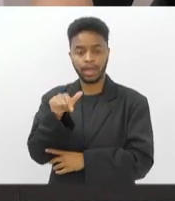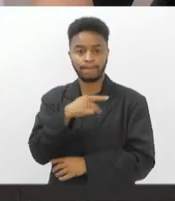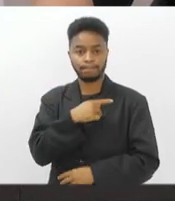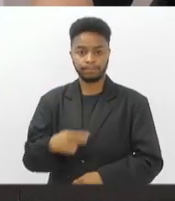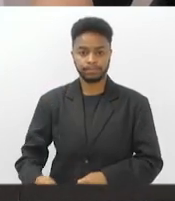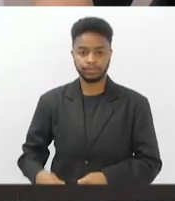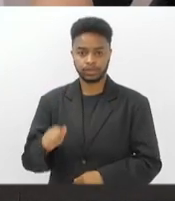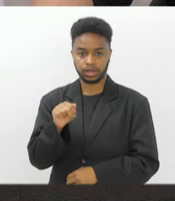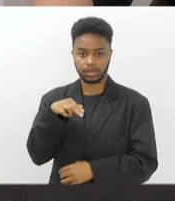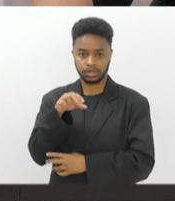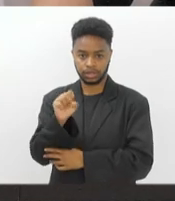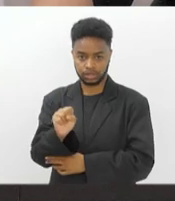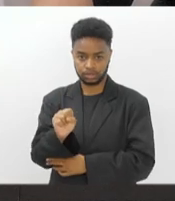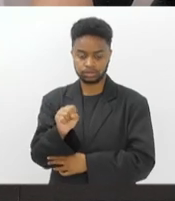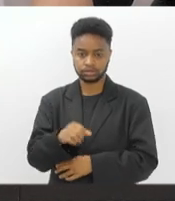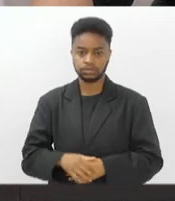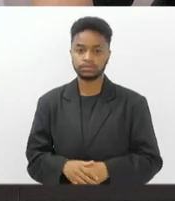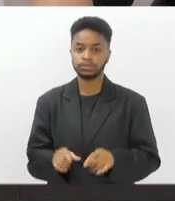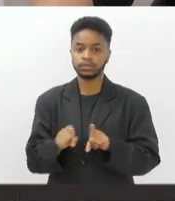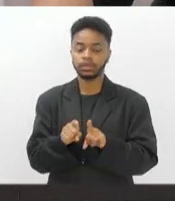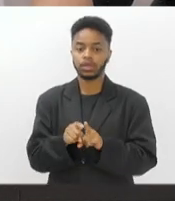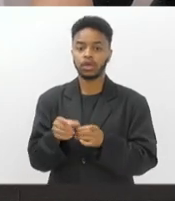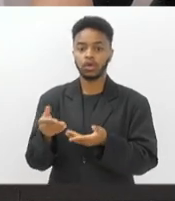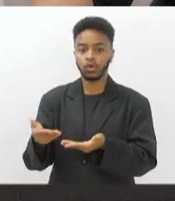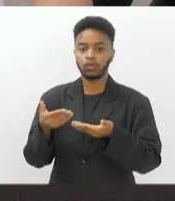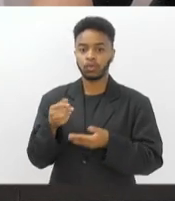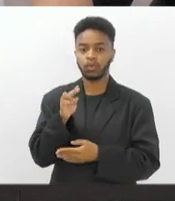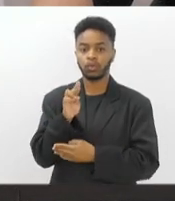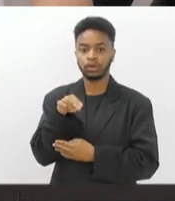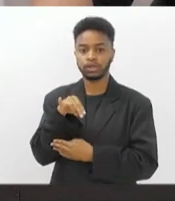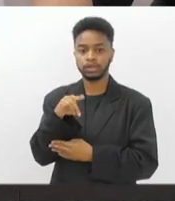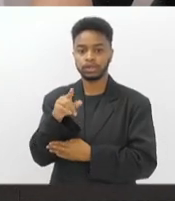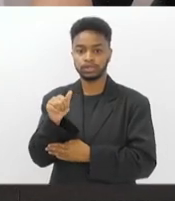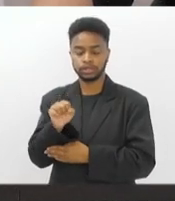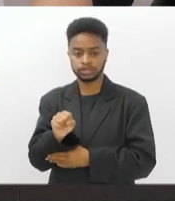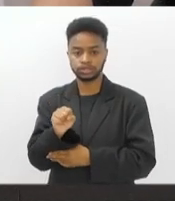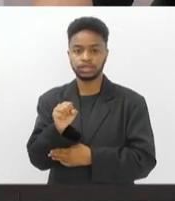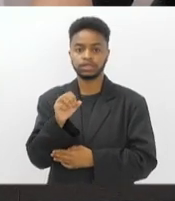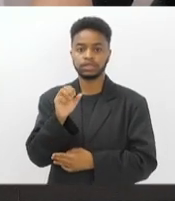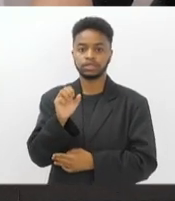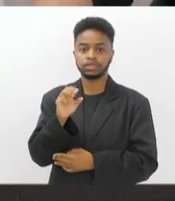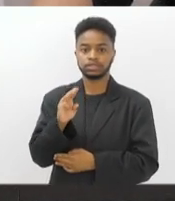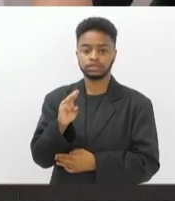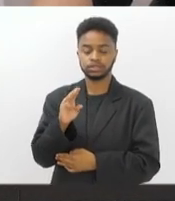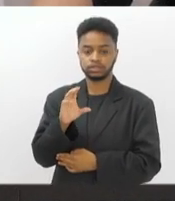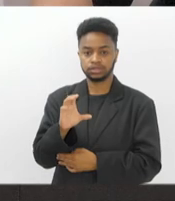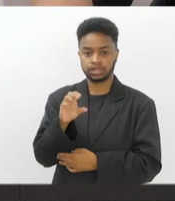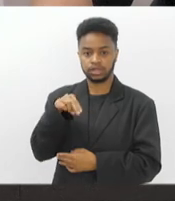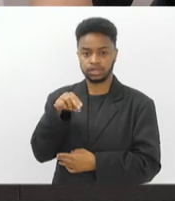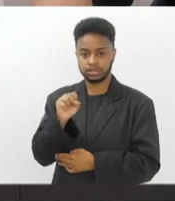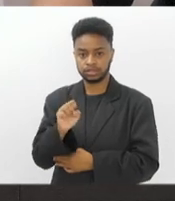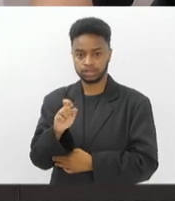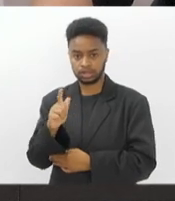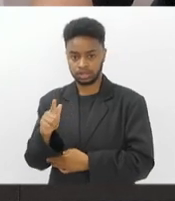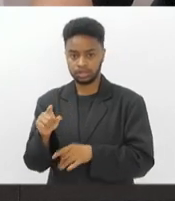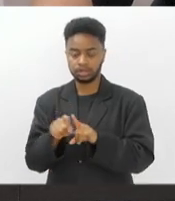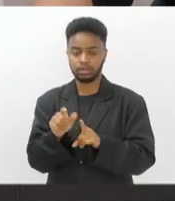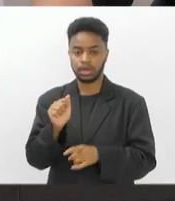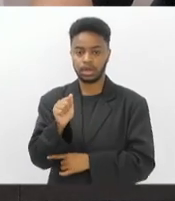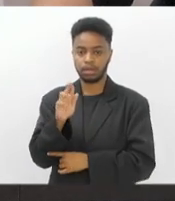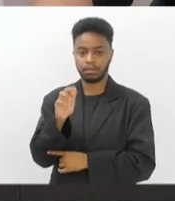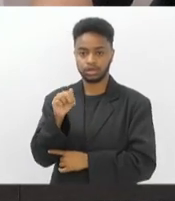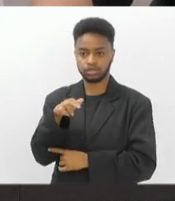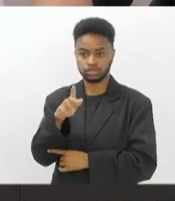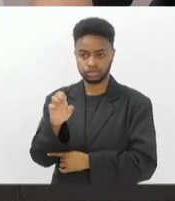NS e convocando então a Unidas a cnseg e abrange Confederação